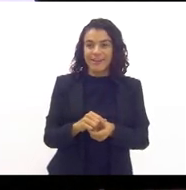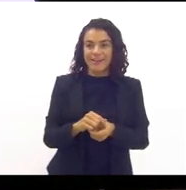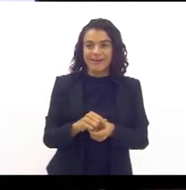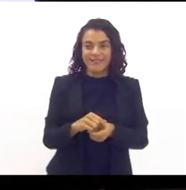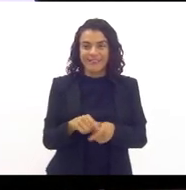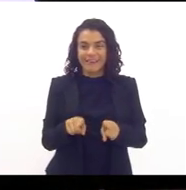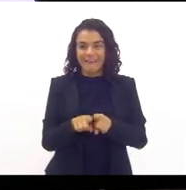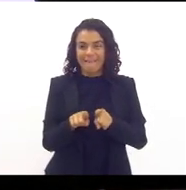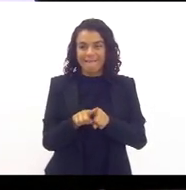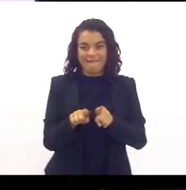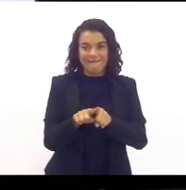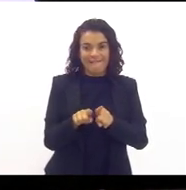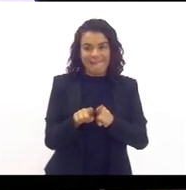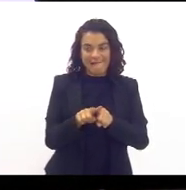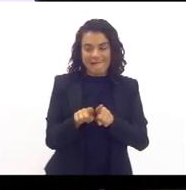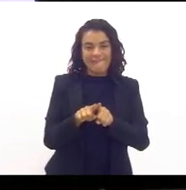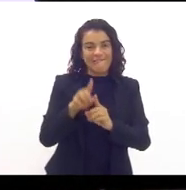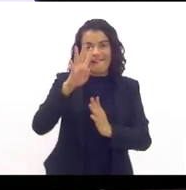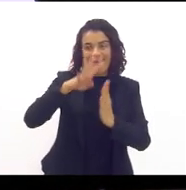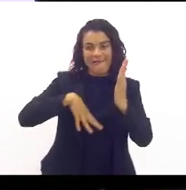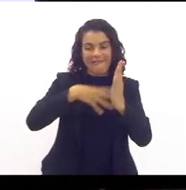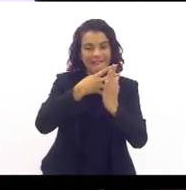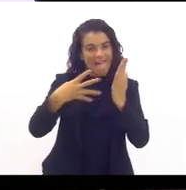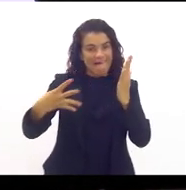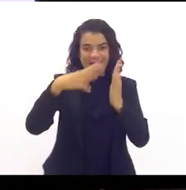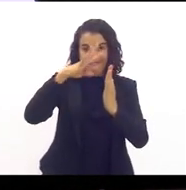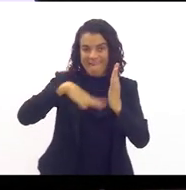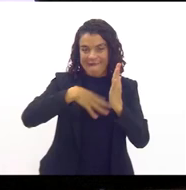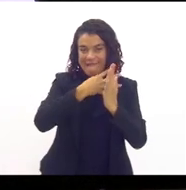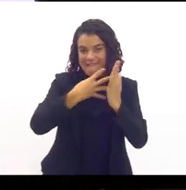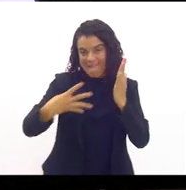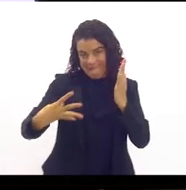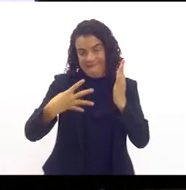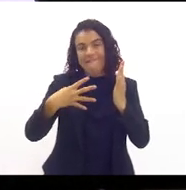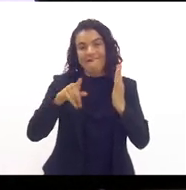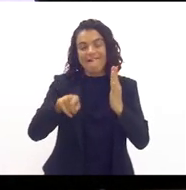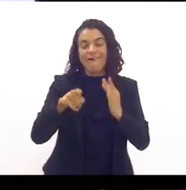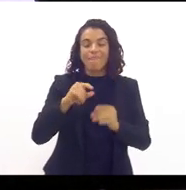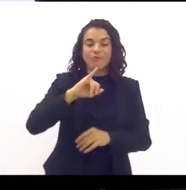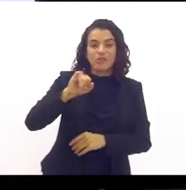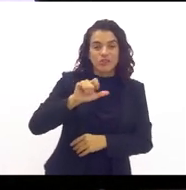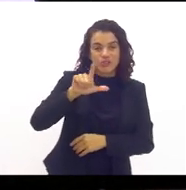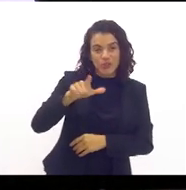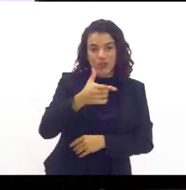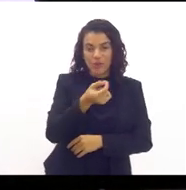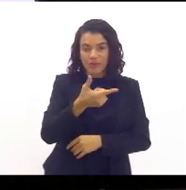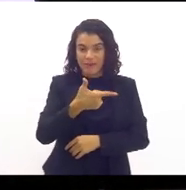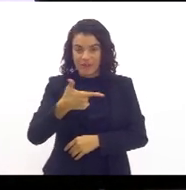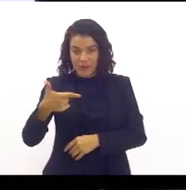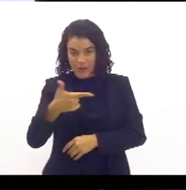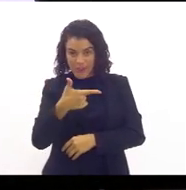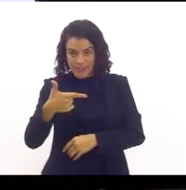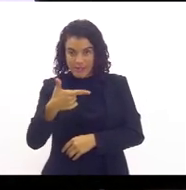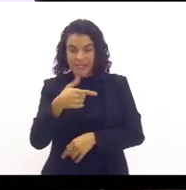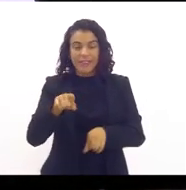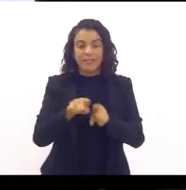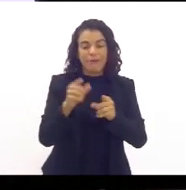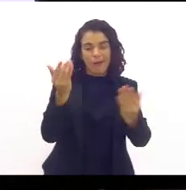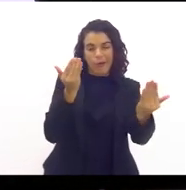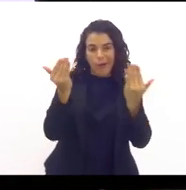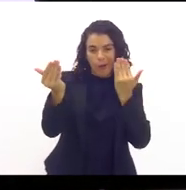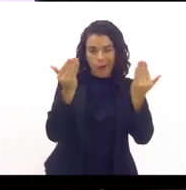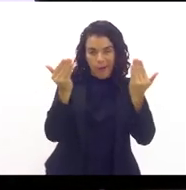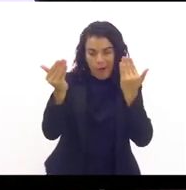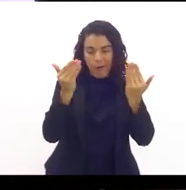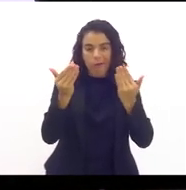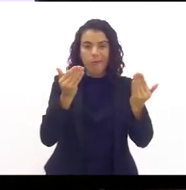usava uma posição ali na construção da PELOA, né, uma posição do Boletim Focus de julho de 2022, e, comparando com uma